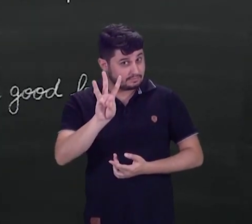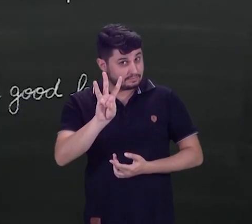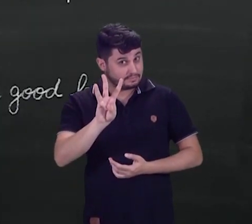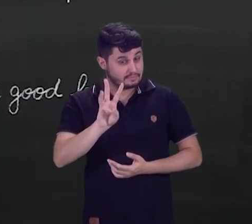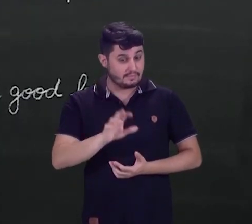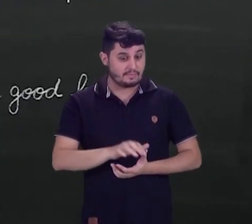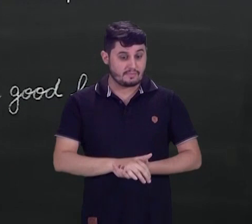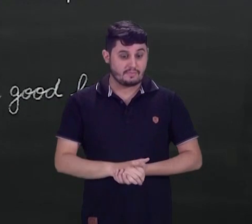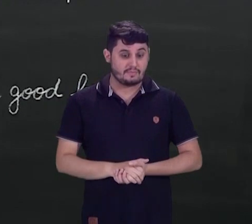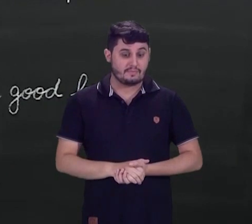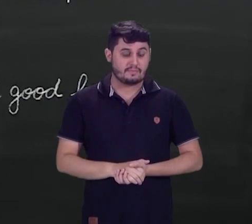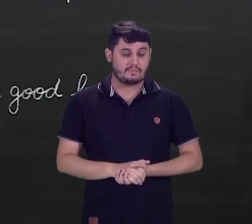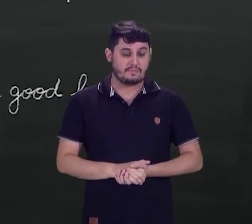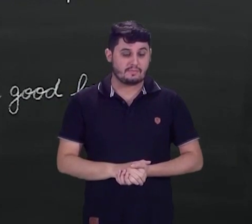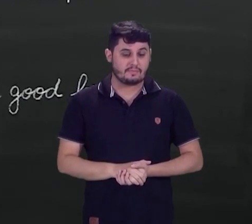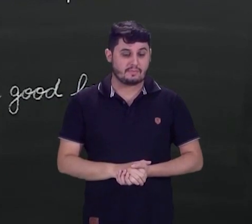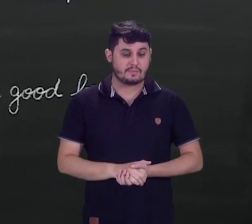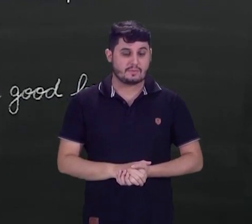W,